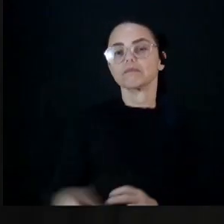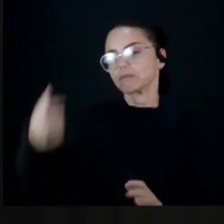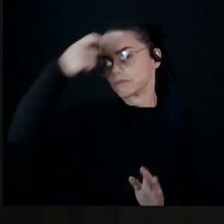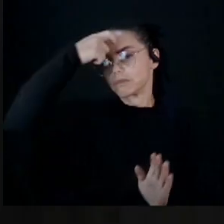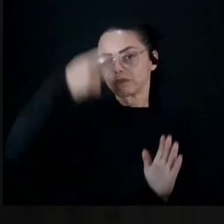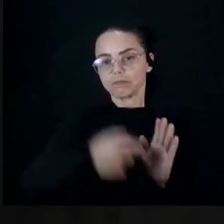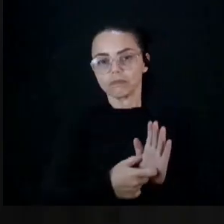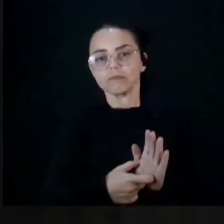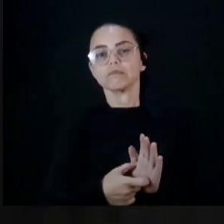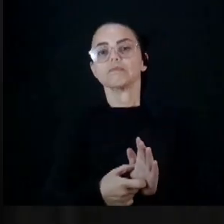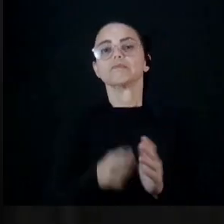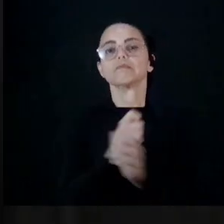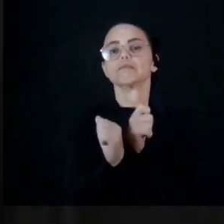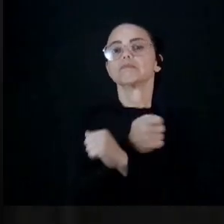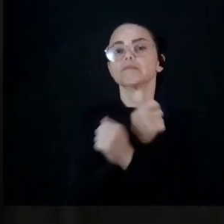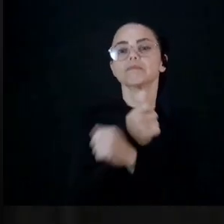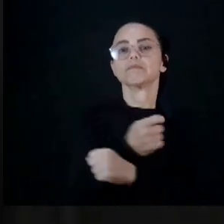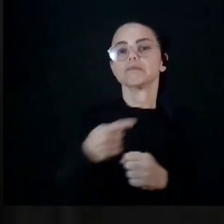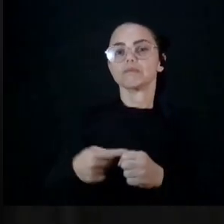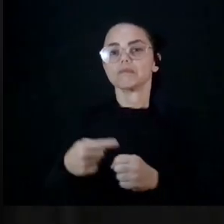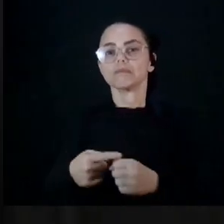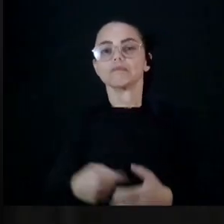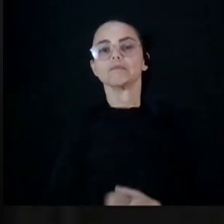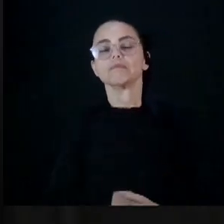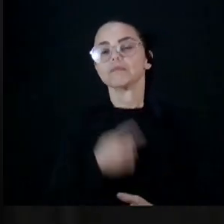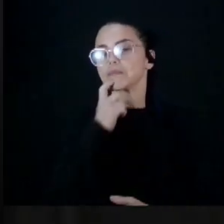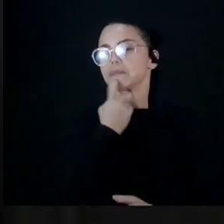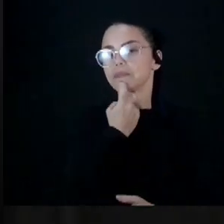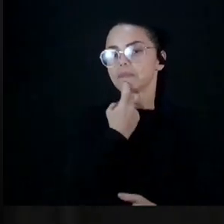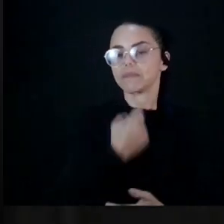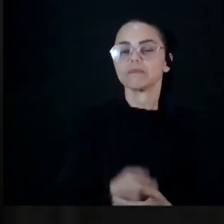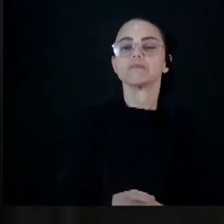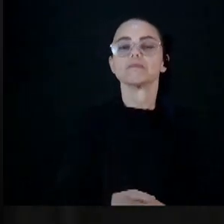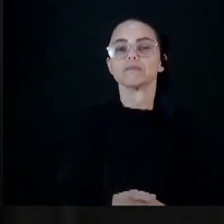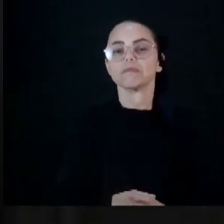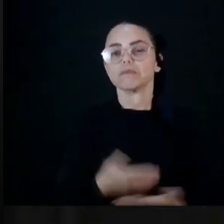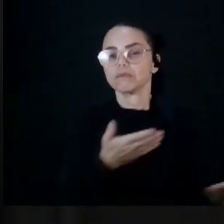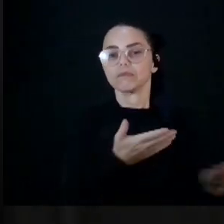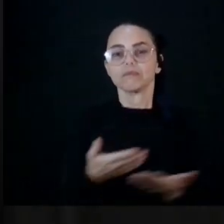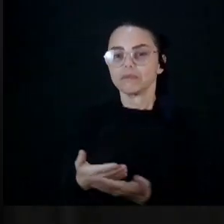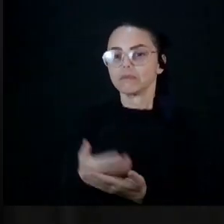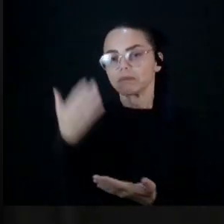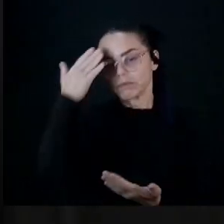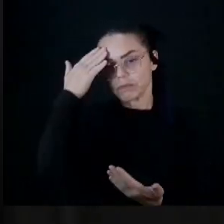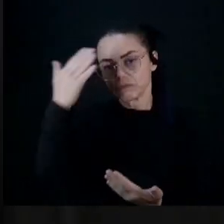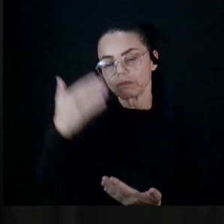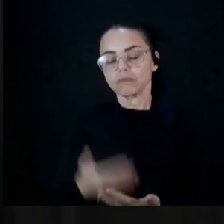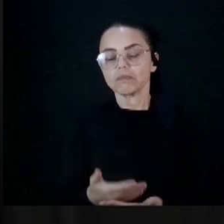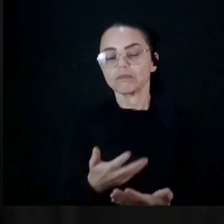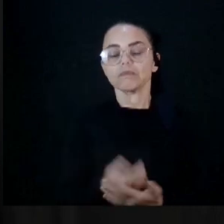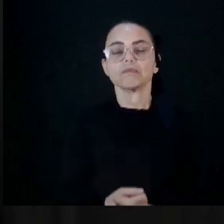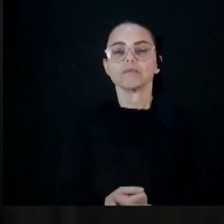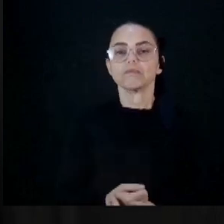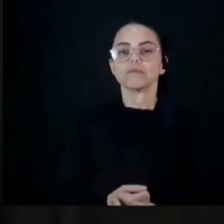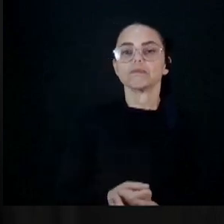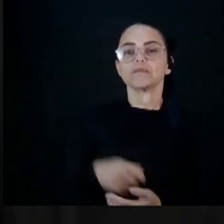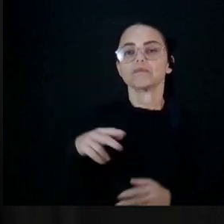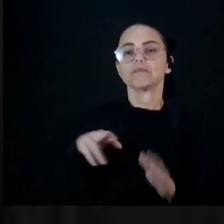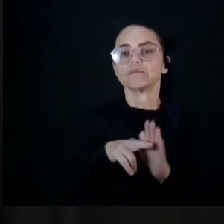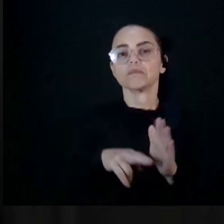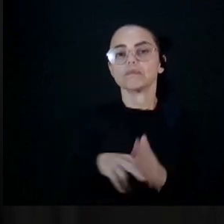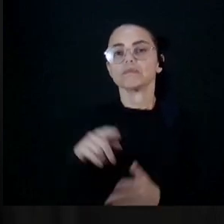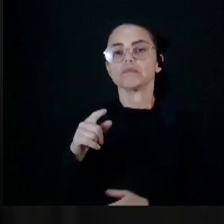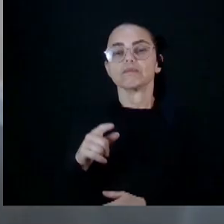da PUC Campinas. Fernando, seja muito bem-vindo, obrigado por aceitar o nosso convite aqui no Gênios 3.0. Eu